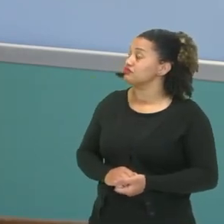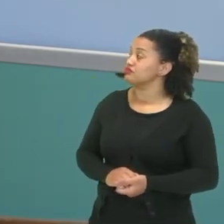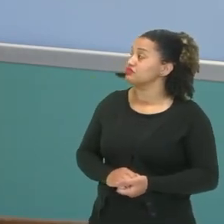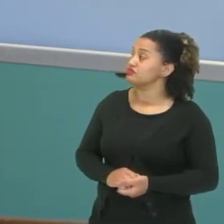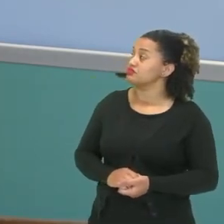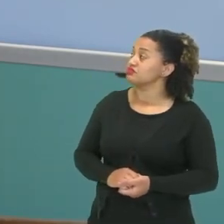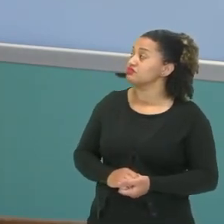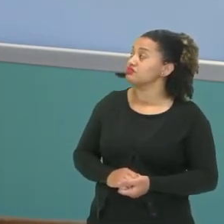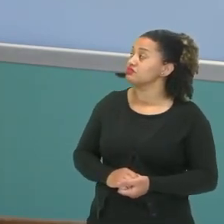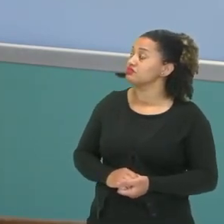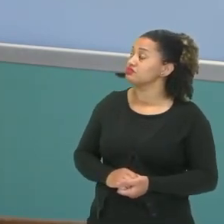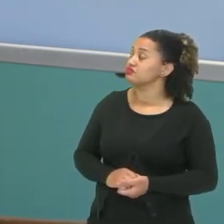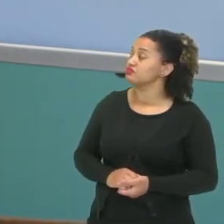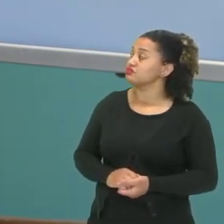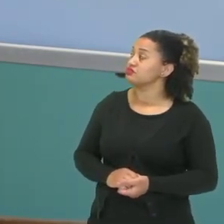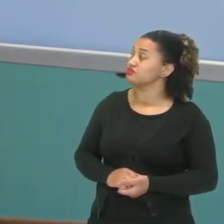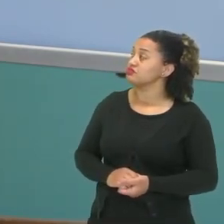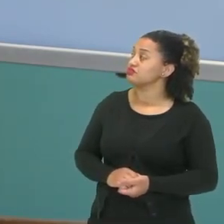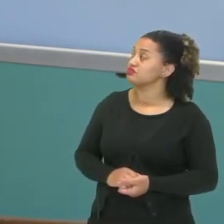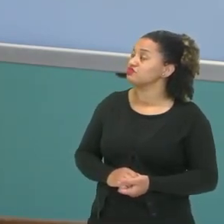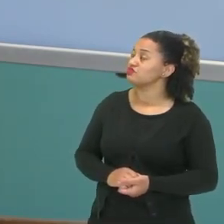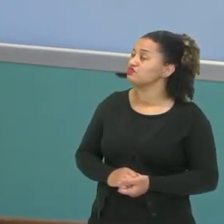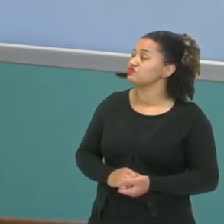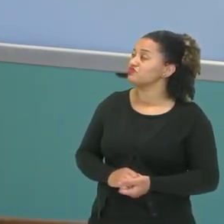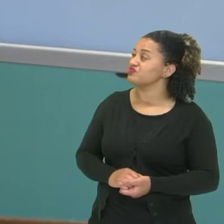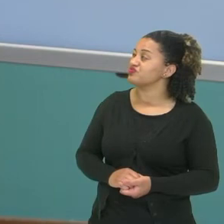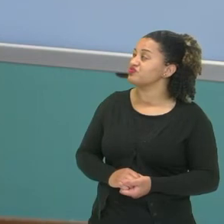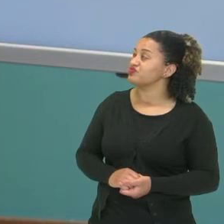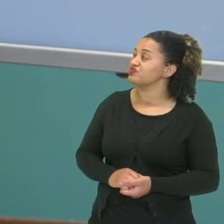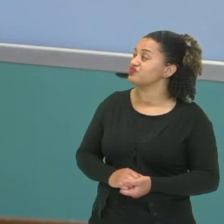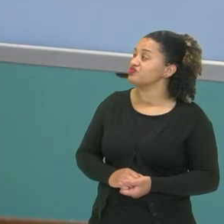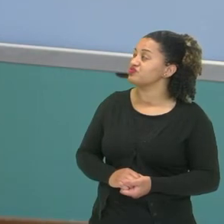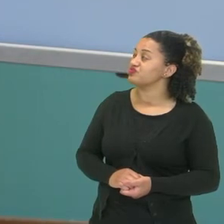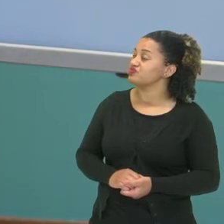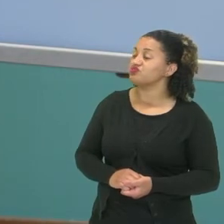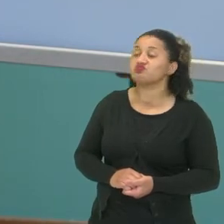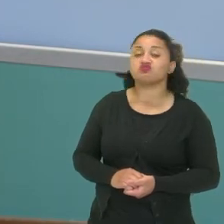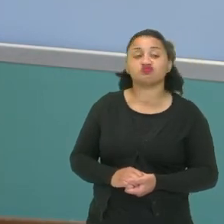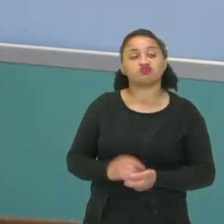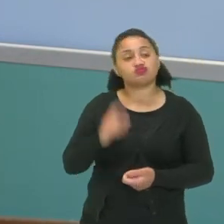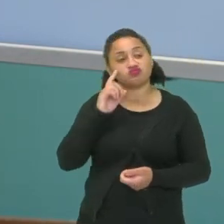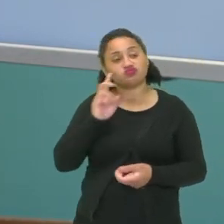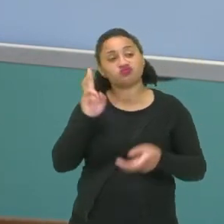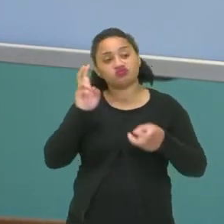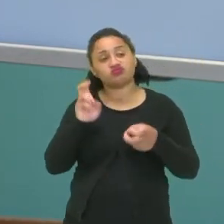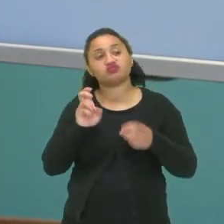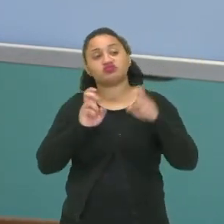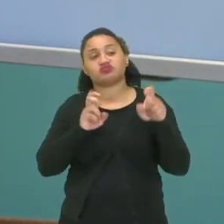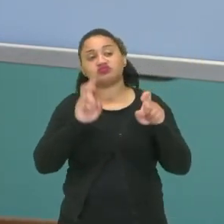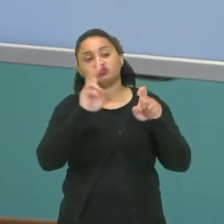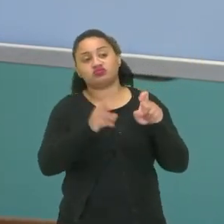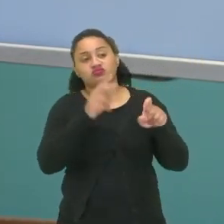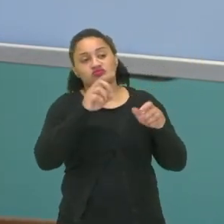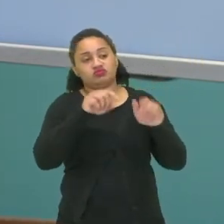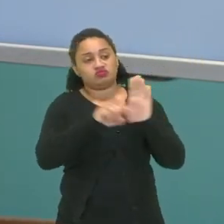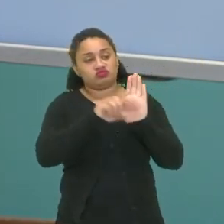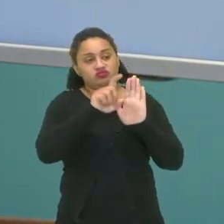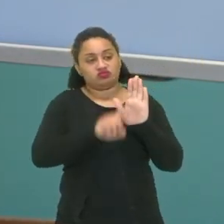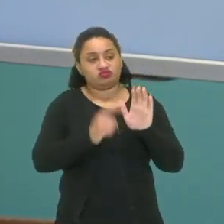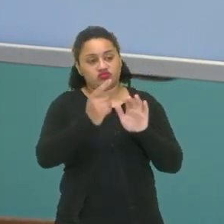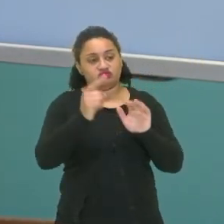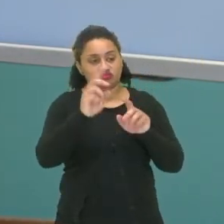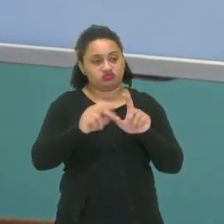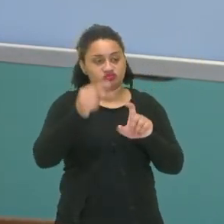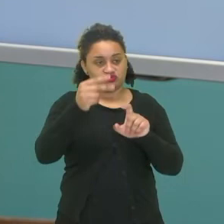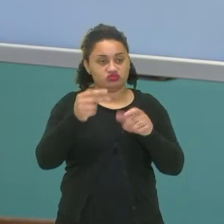quadrado. A variação de x vai ser o quê? Exatamente o x2 menos o x1 ao quadrado, mais